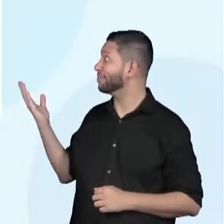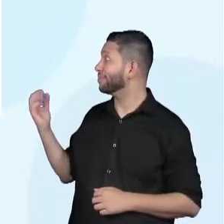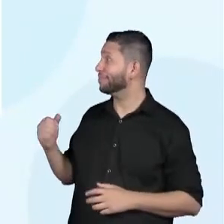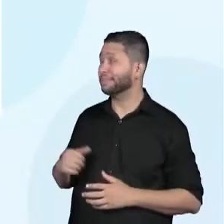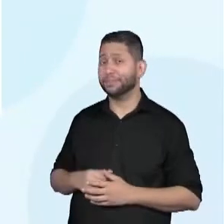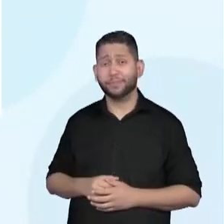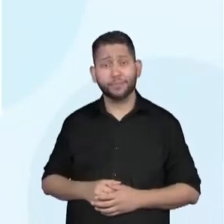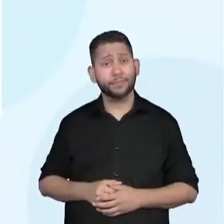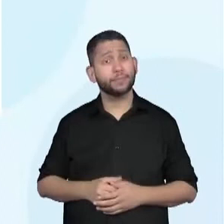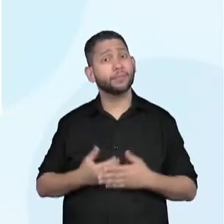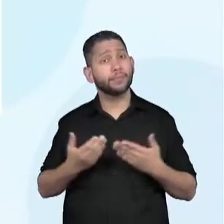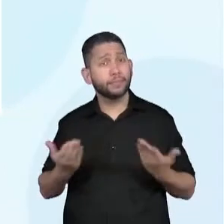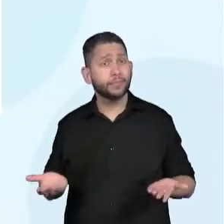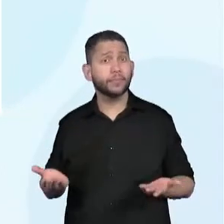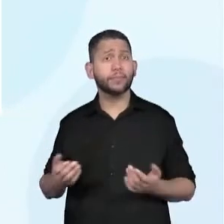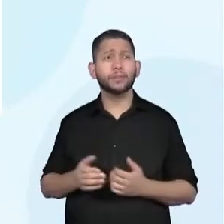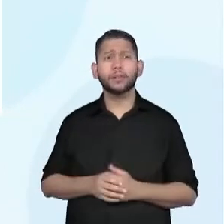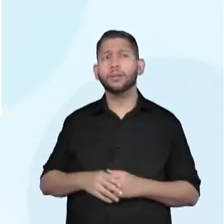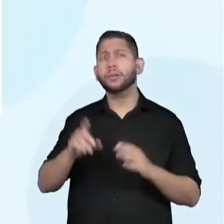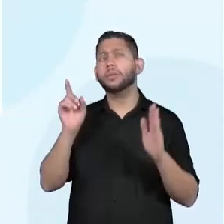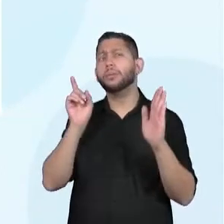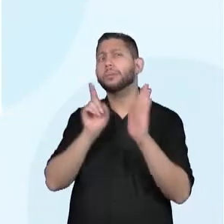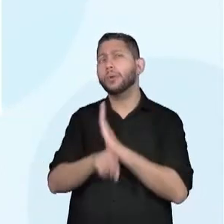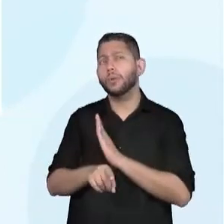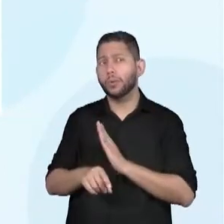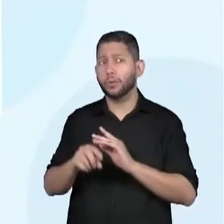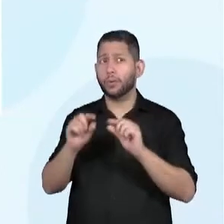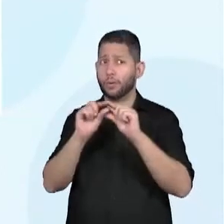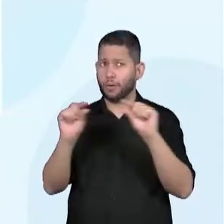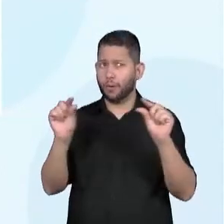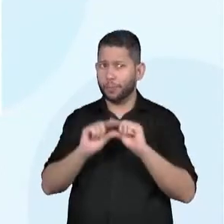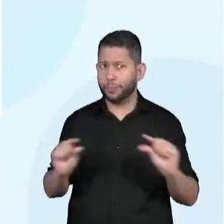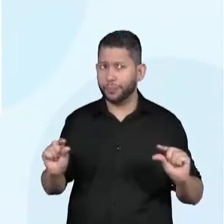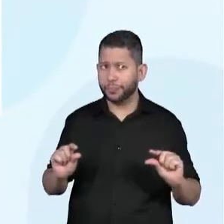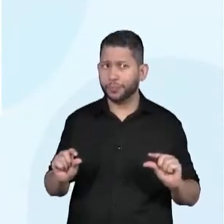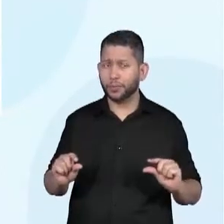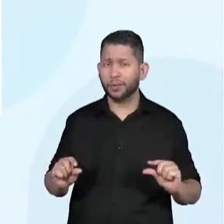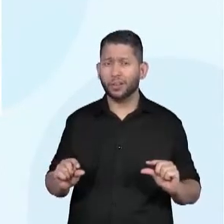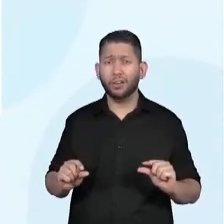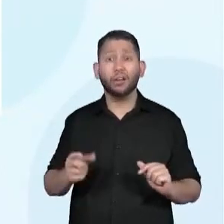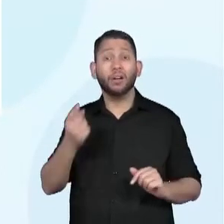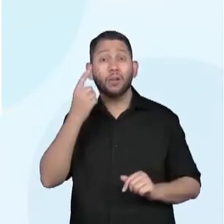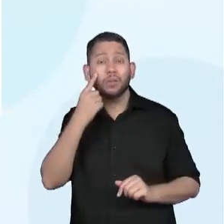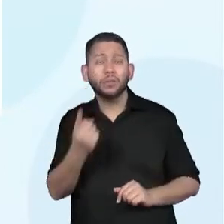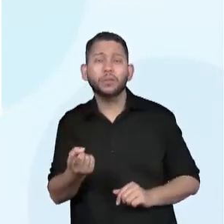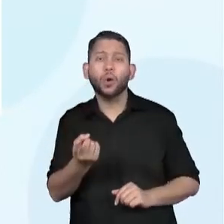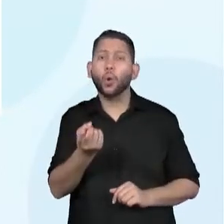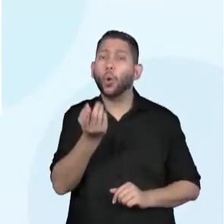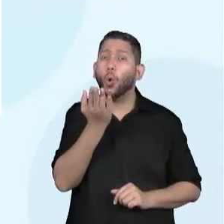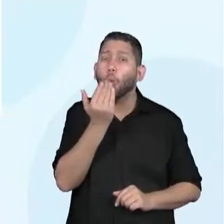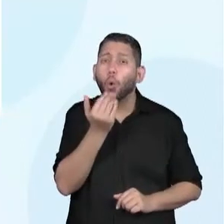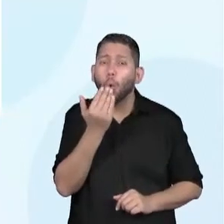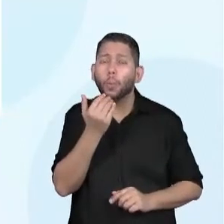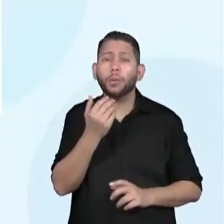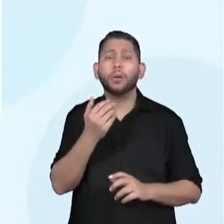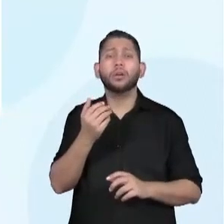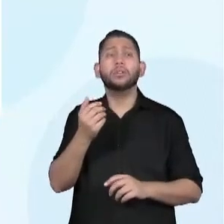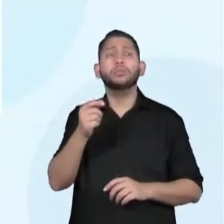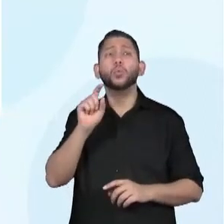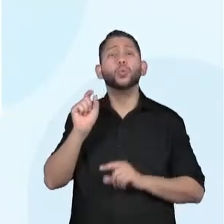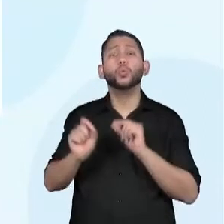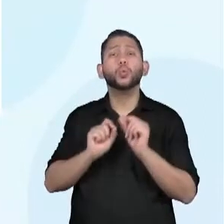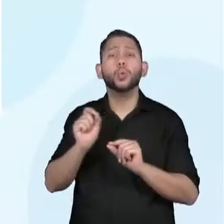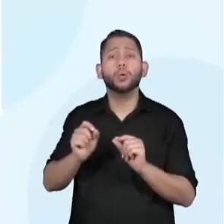hábitos alimentares. And the phrase of the day is, a frase do dia é, no food